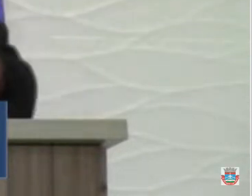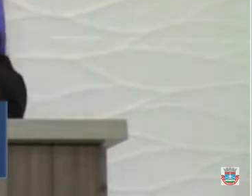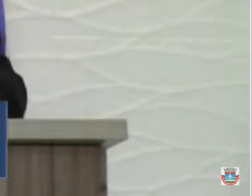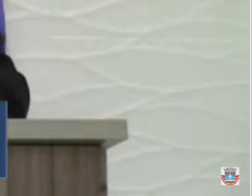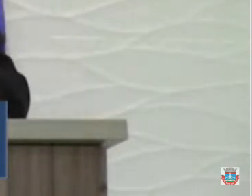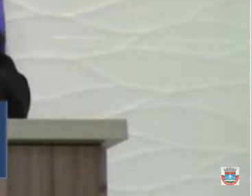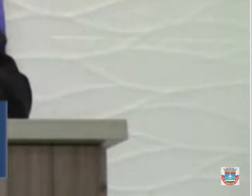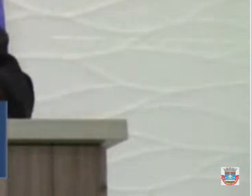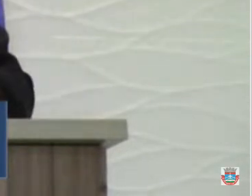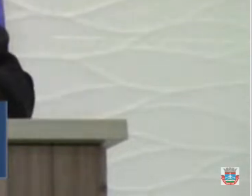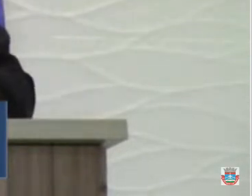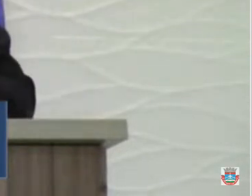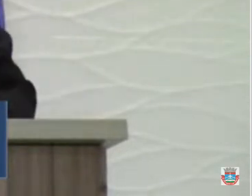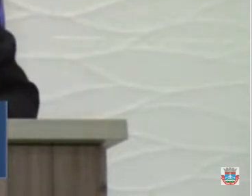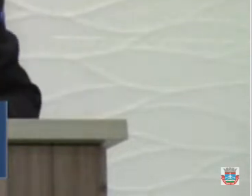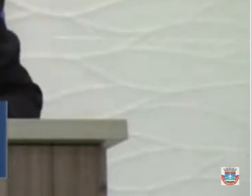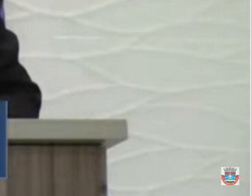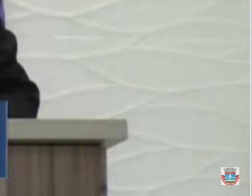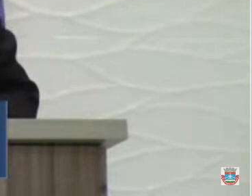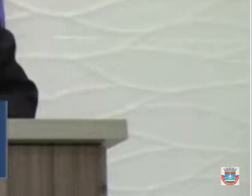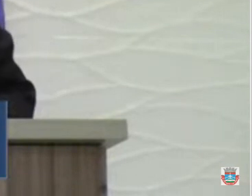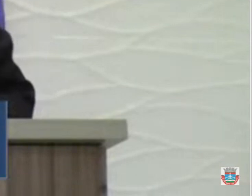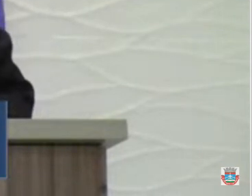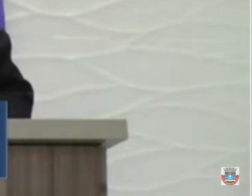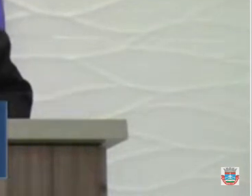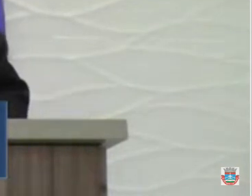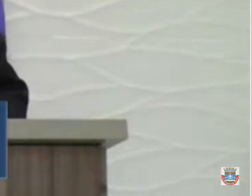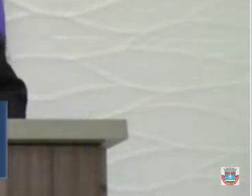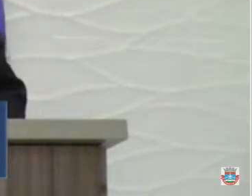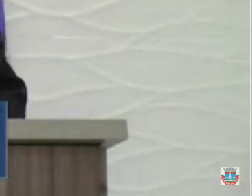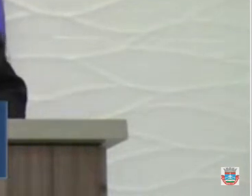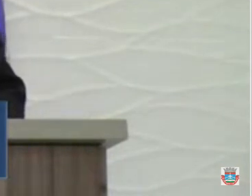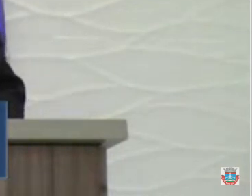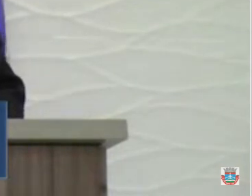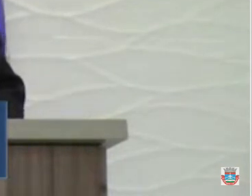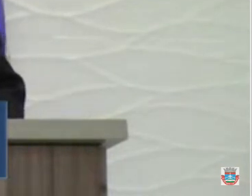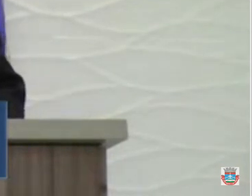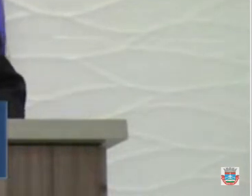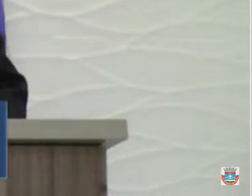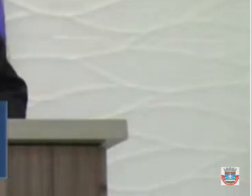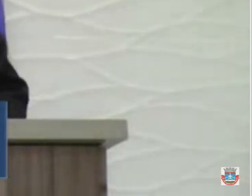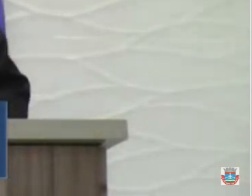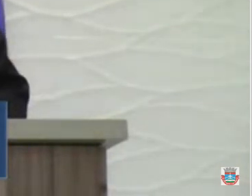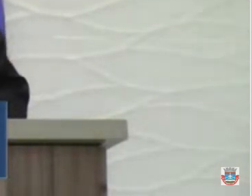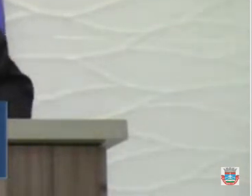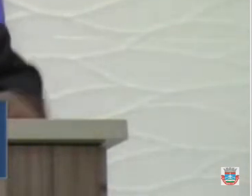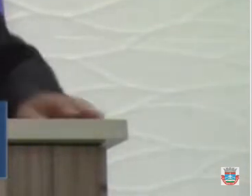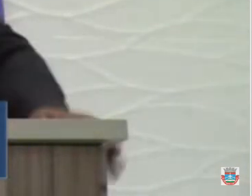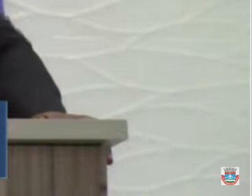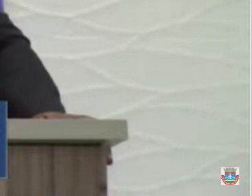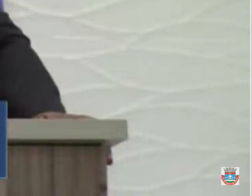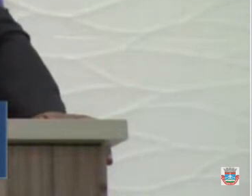por dificuldade para chegar nessa clínica em horário, porque tem que estar lá 6:30 da manhã. E a hora de voltar, ninguém